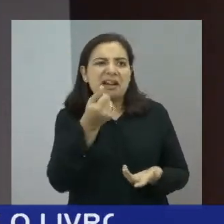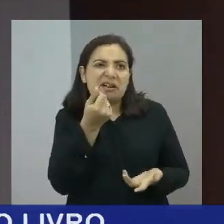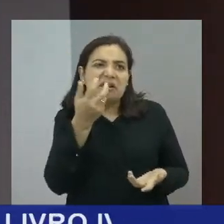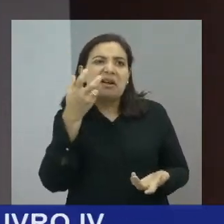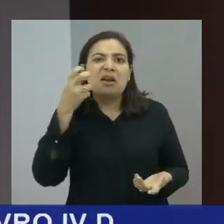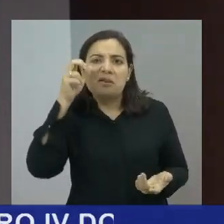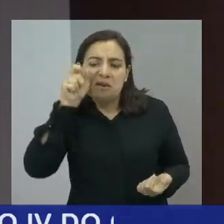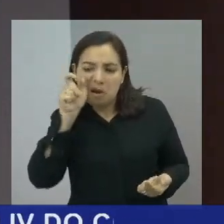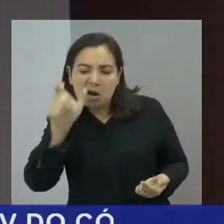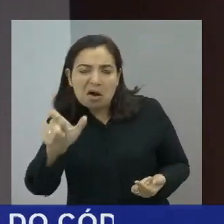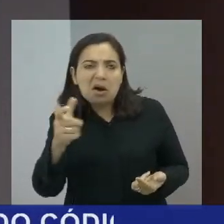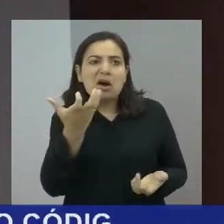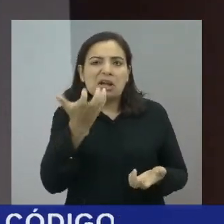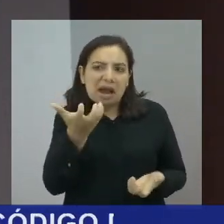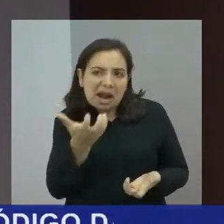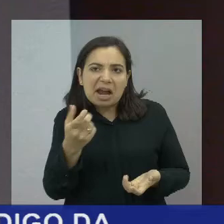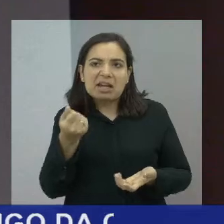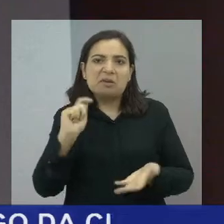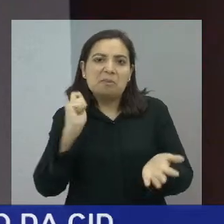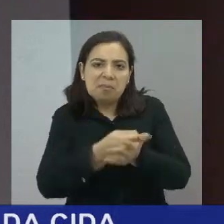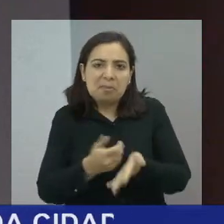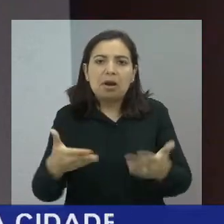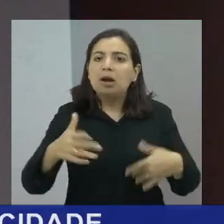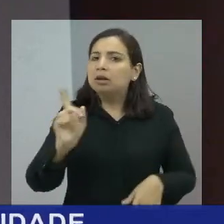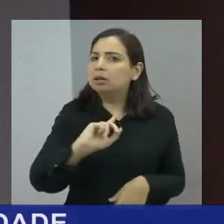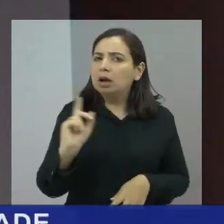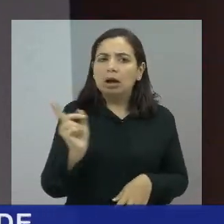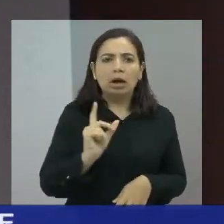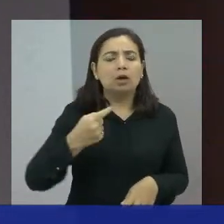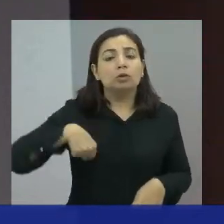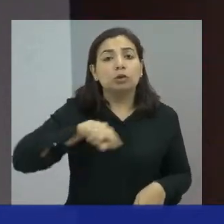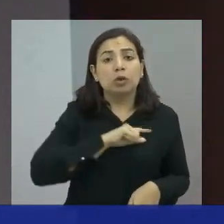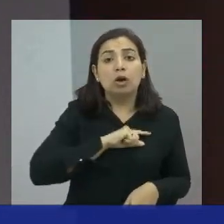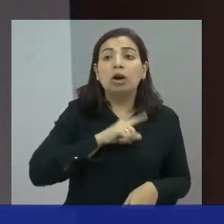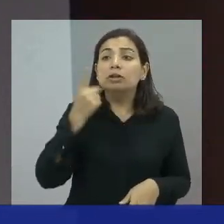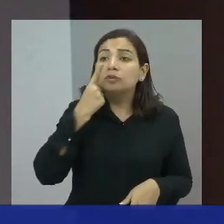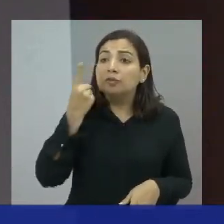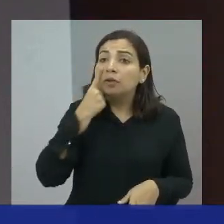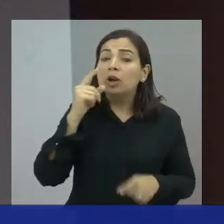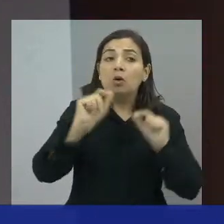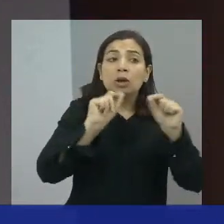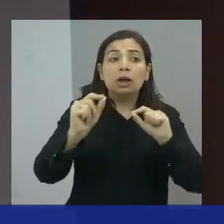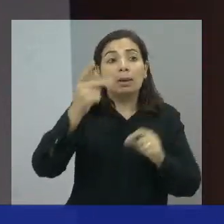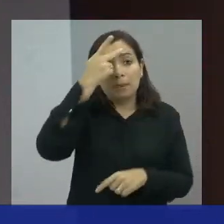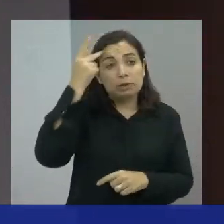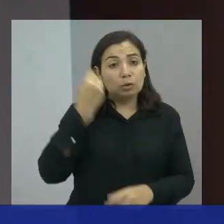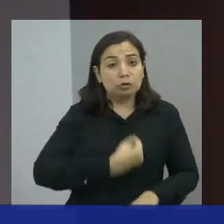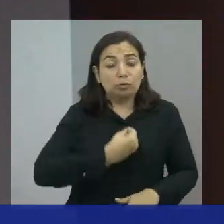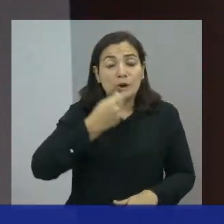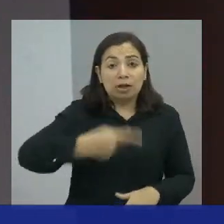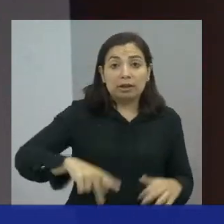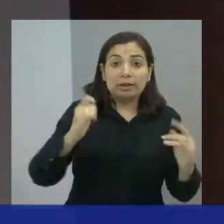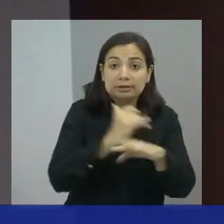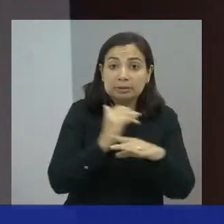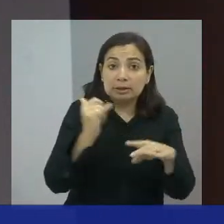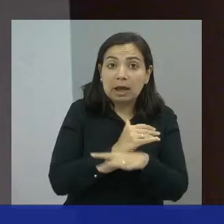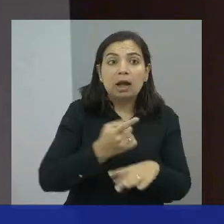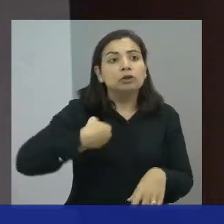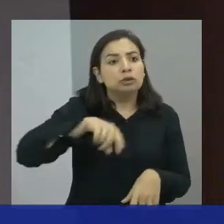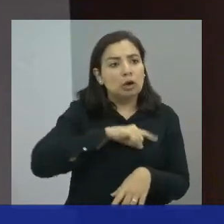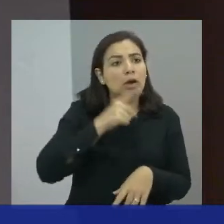atende ao interesse coletivo das pessoas que vivem nessa cidade. Então, nós temos, através